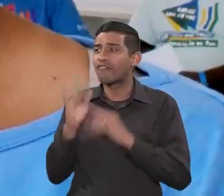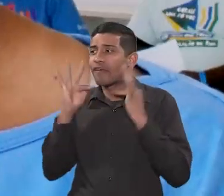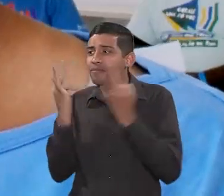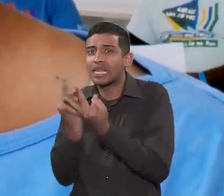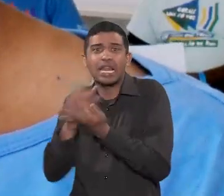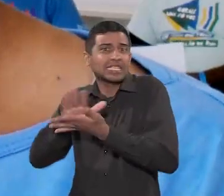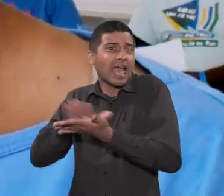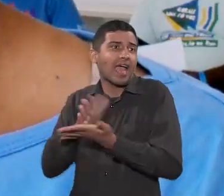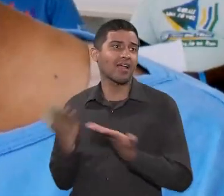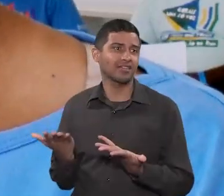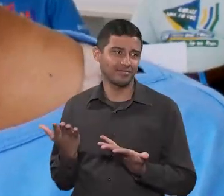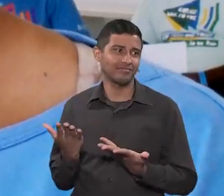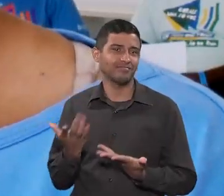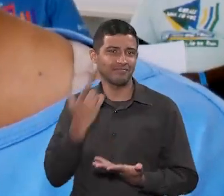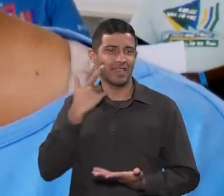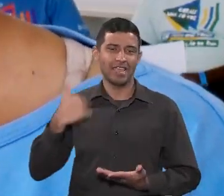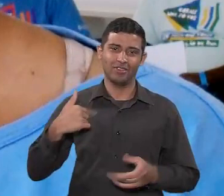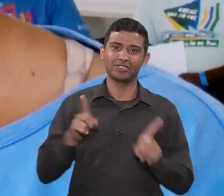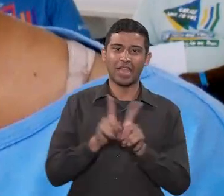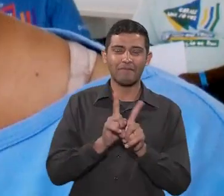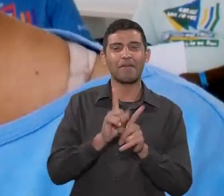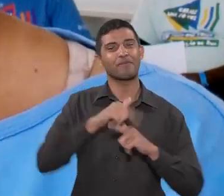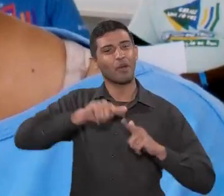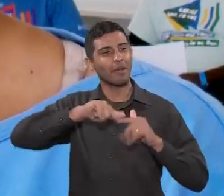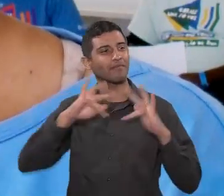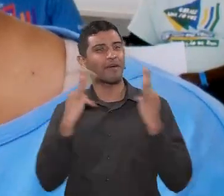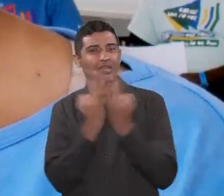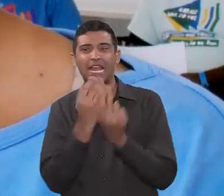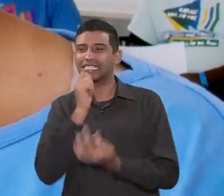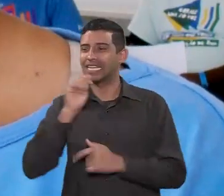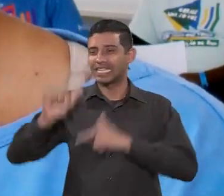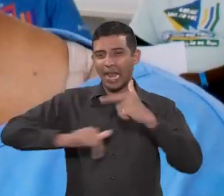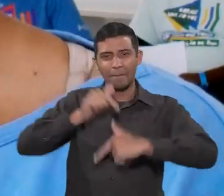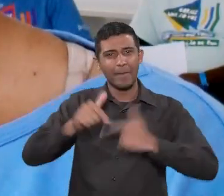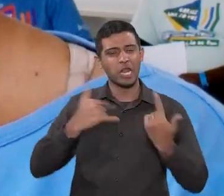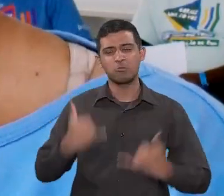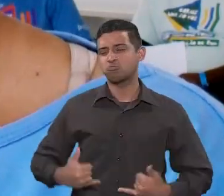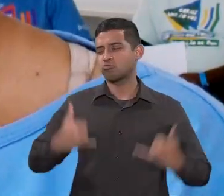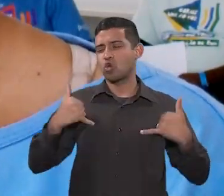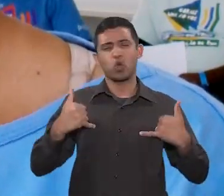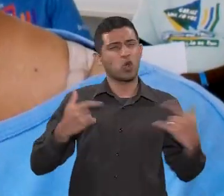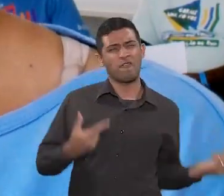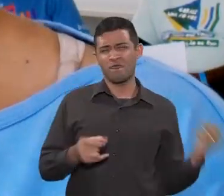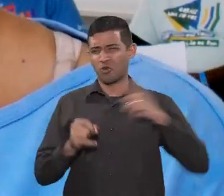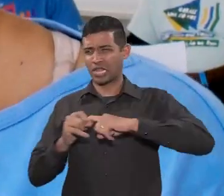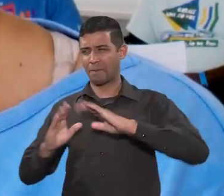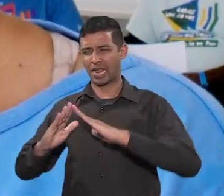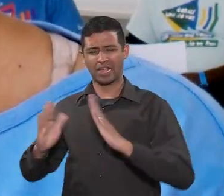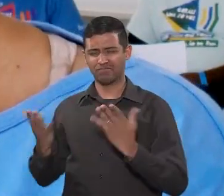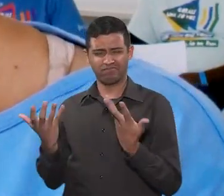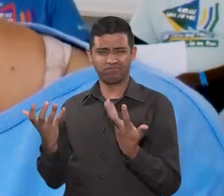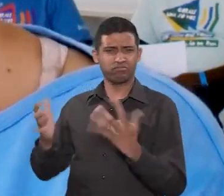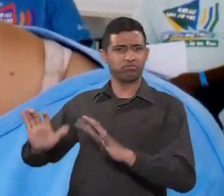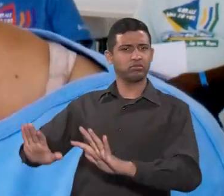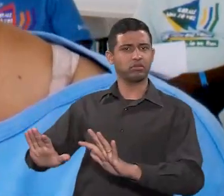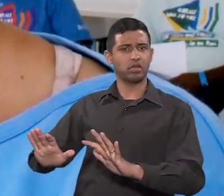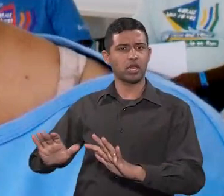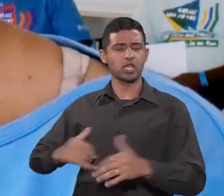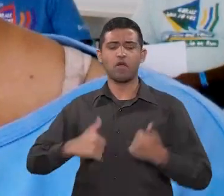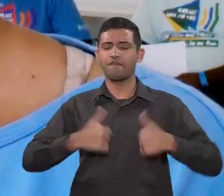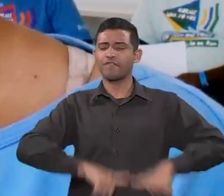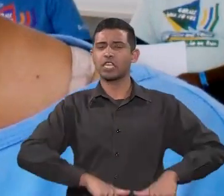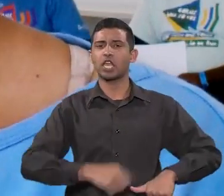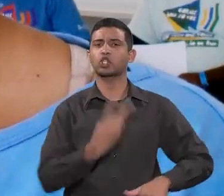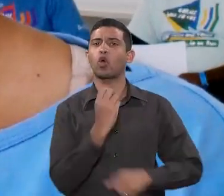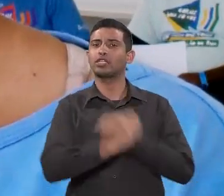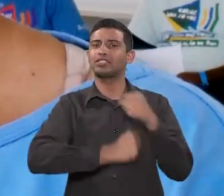Foram problemas familiares, né, desemprego, uma questão de orgulho que eu não queria voltar e acabei ficando pelo período